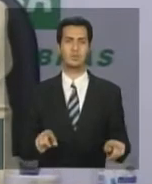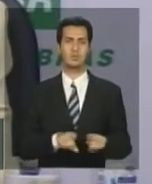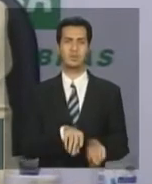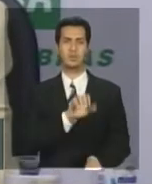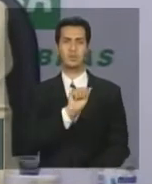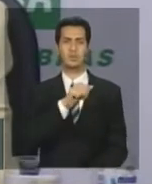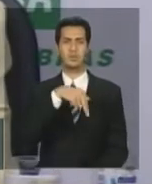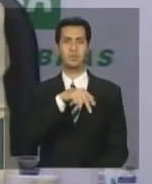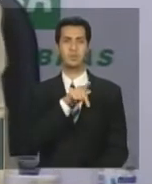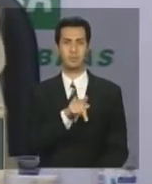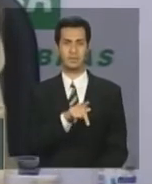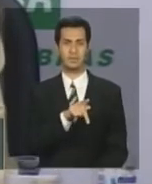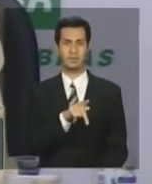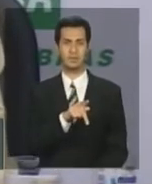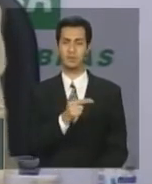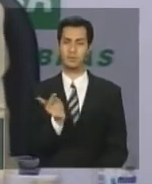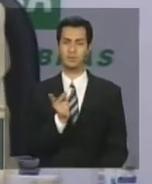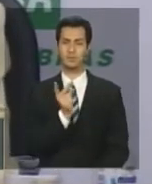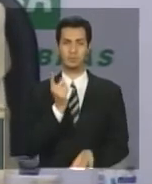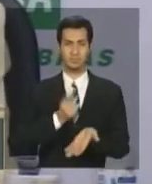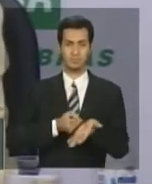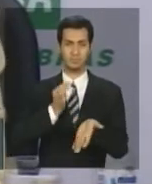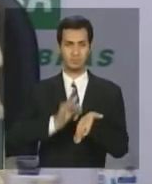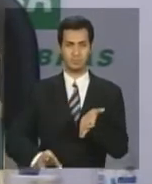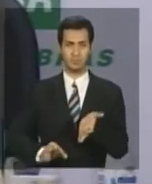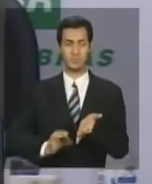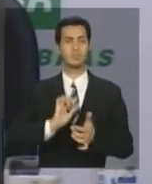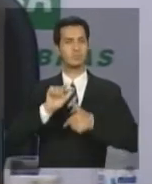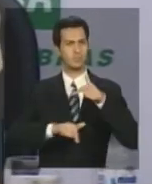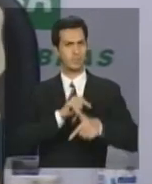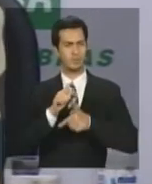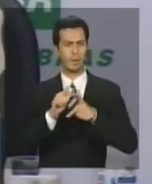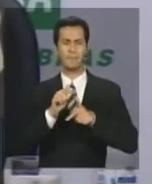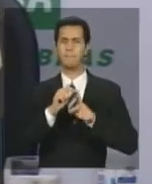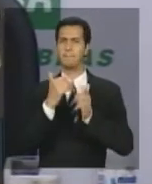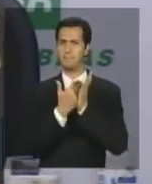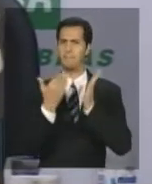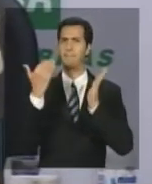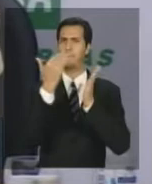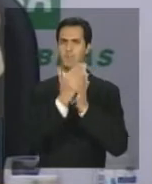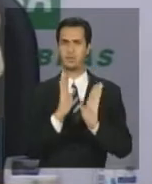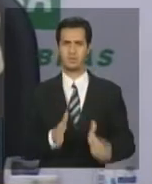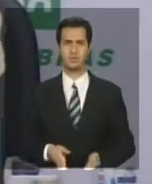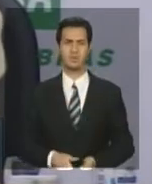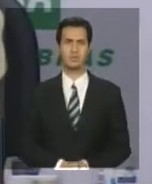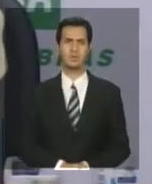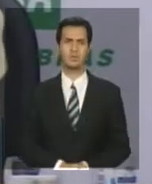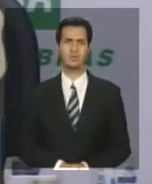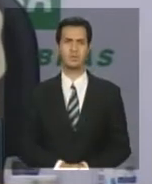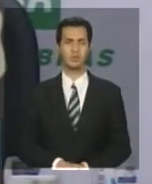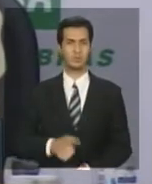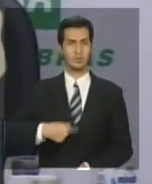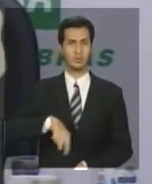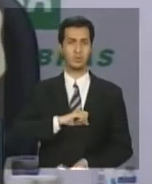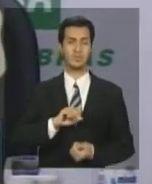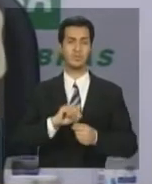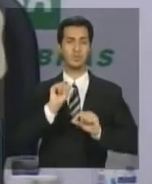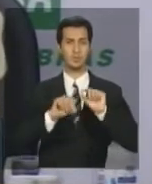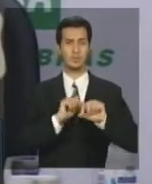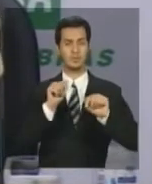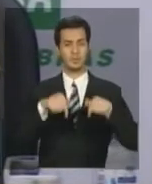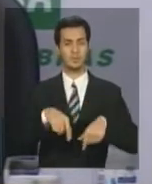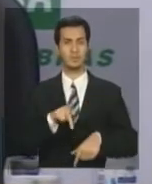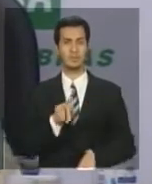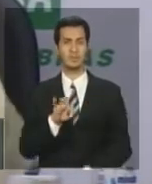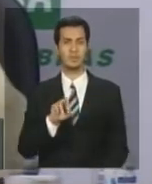de Petróleo. E muito se fez. O que nós temos colocado como prática na Petrobras,